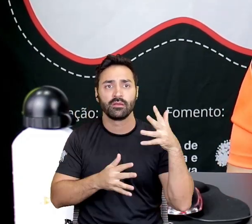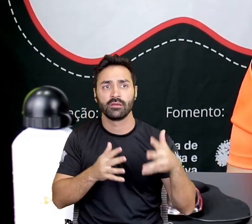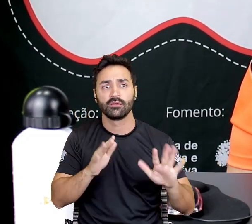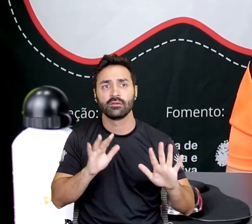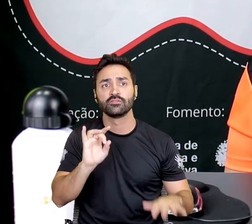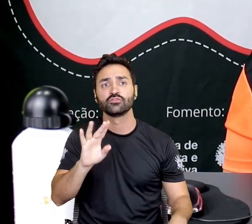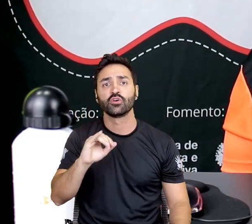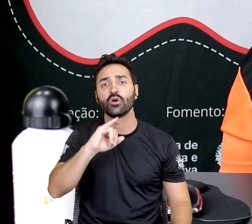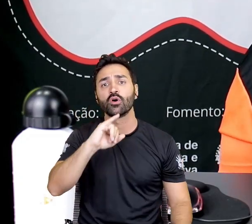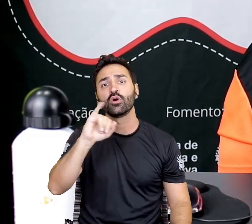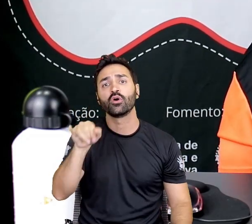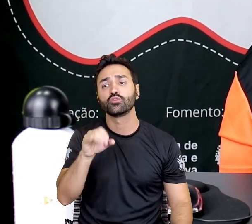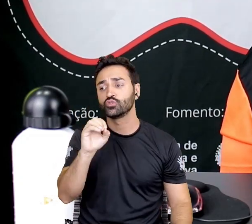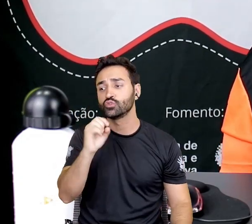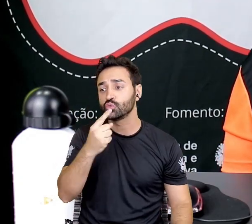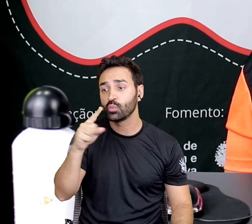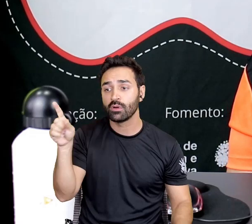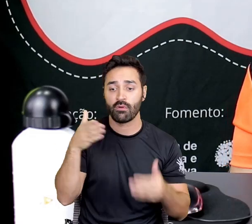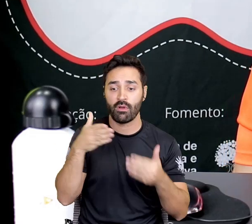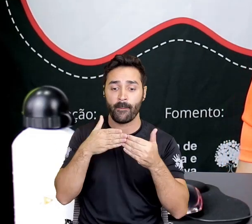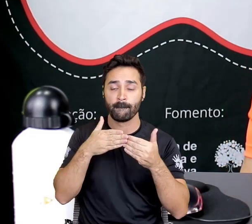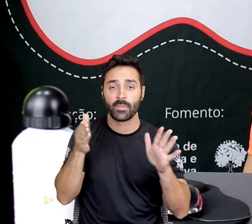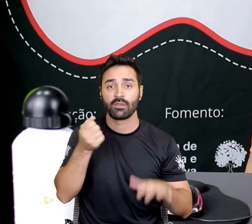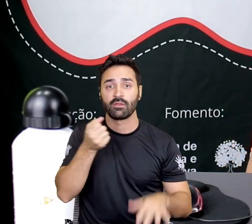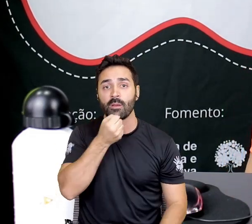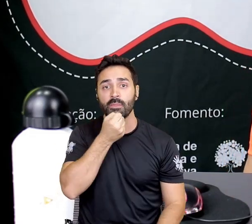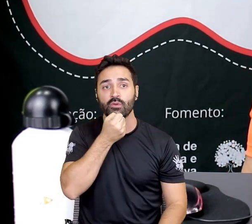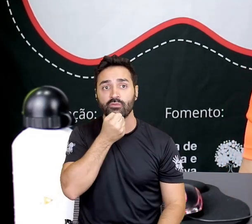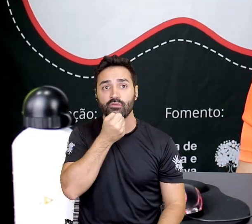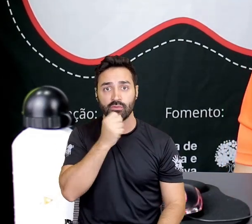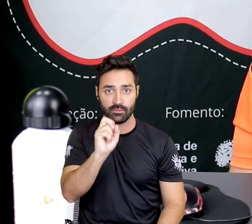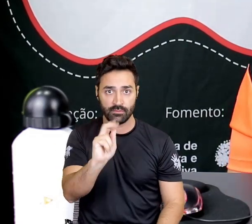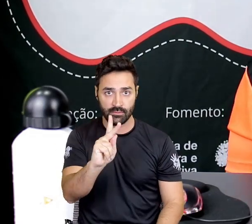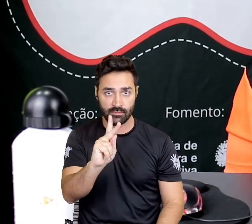aberto. Por favor, só o João com o microfone aberto, ok?